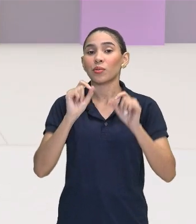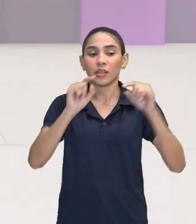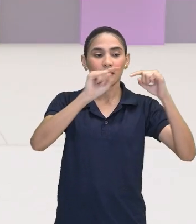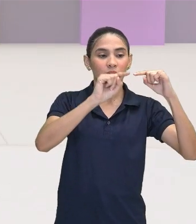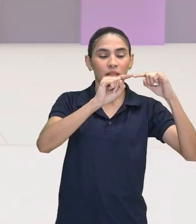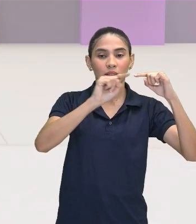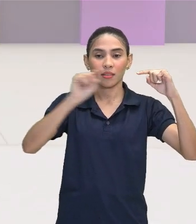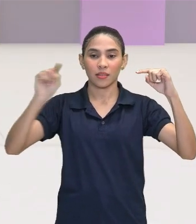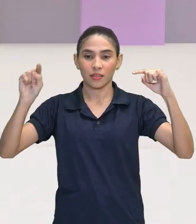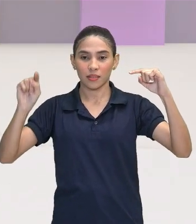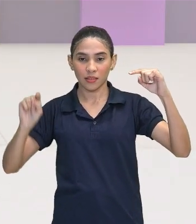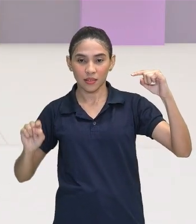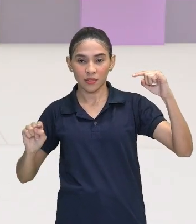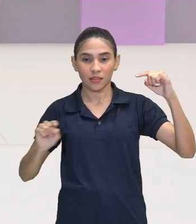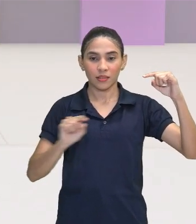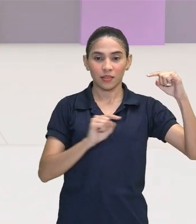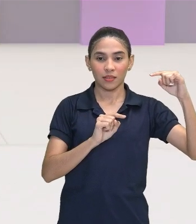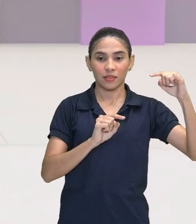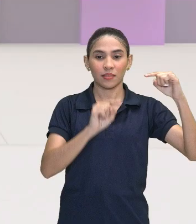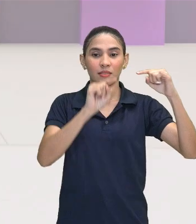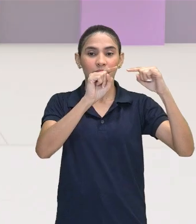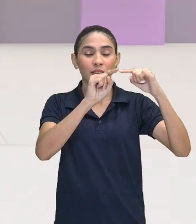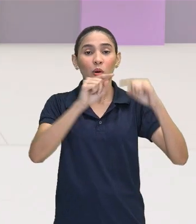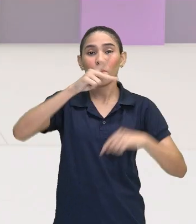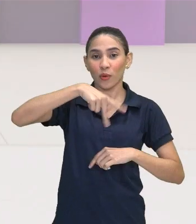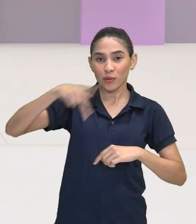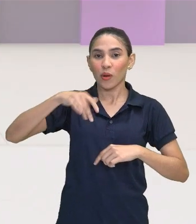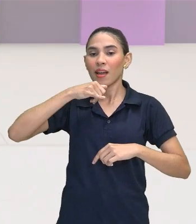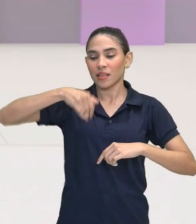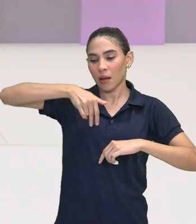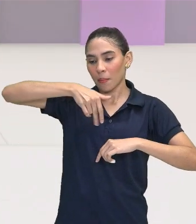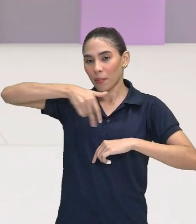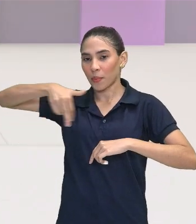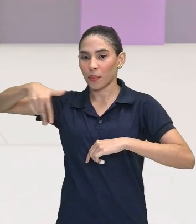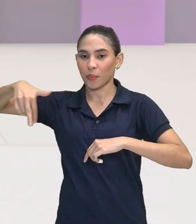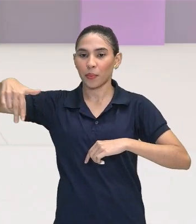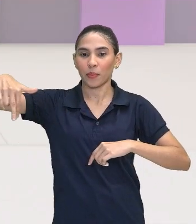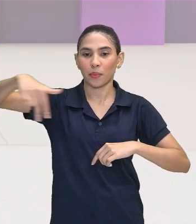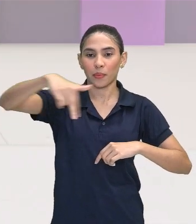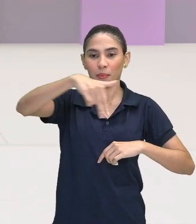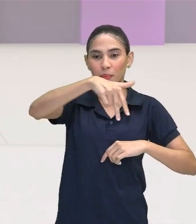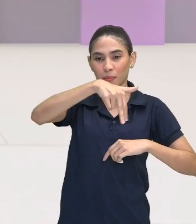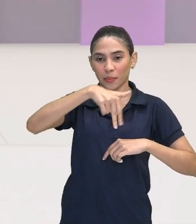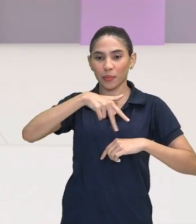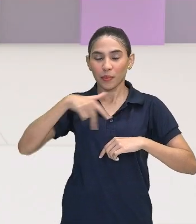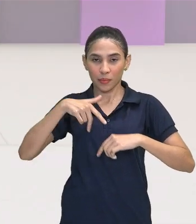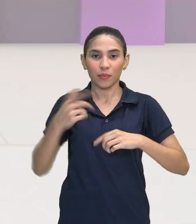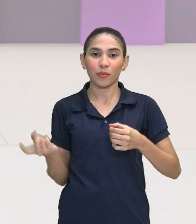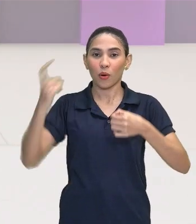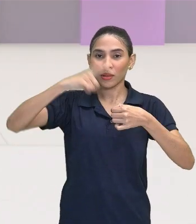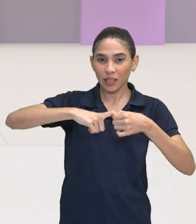quadra, tá? Uma parte da quadra de vôlei, e o professor ele deu uma volta completa nessa figura, voltando justamente para o